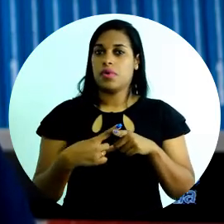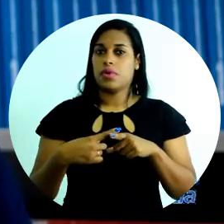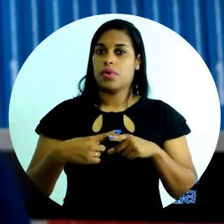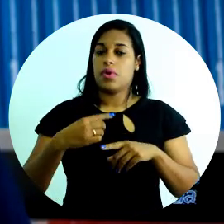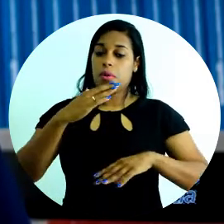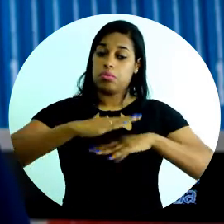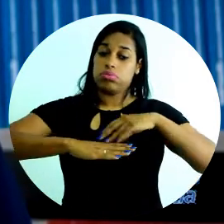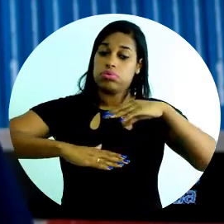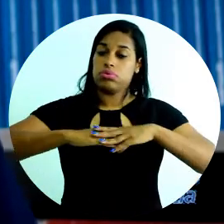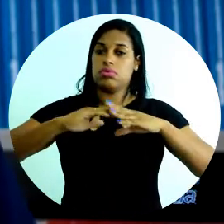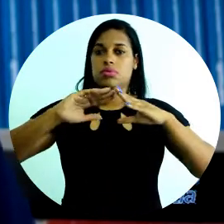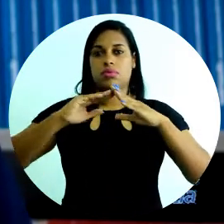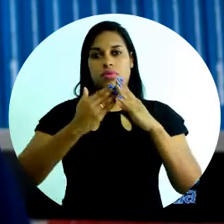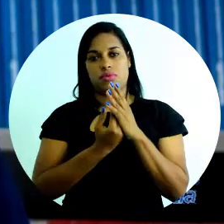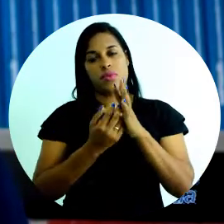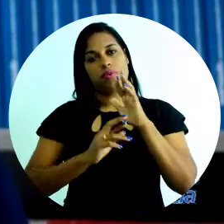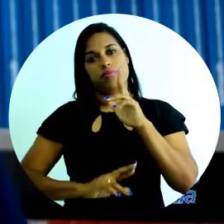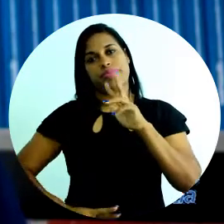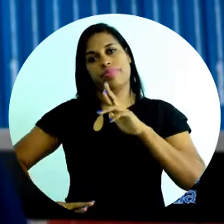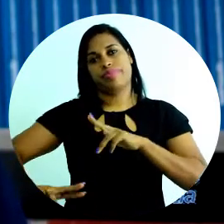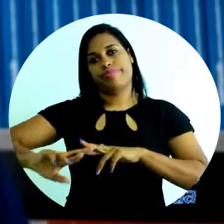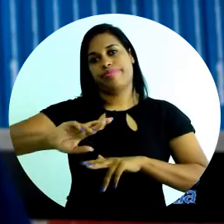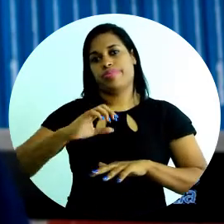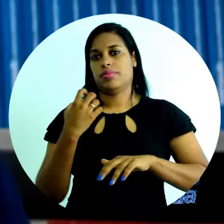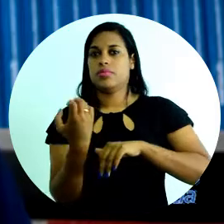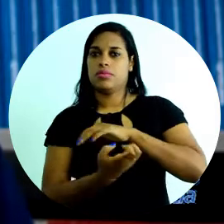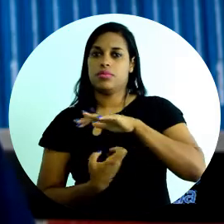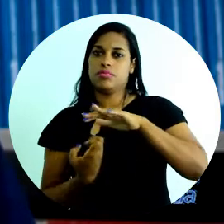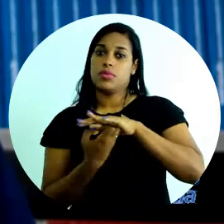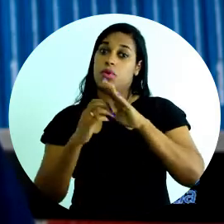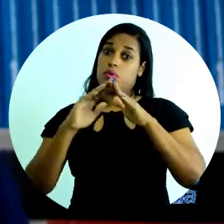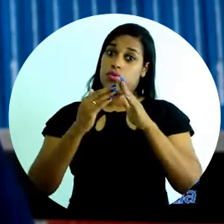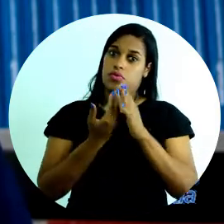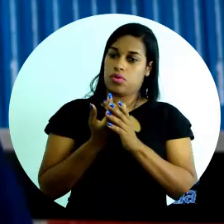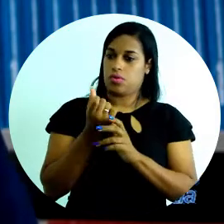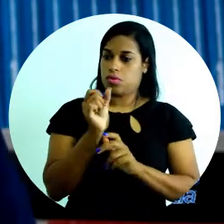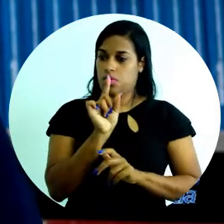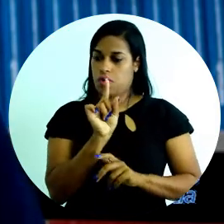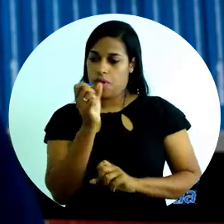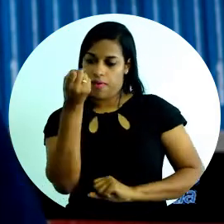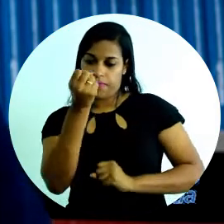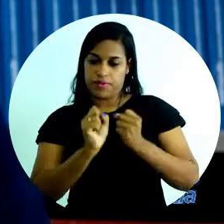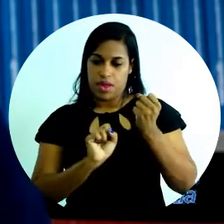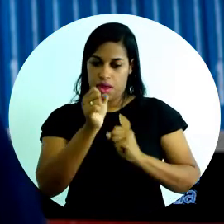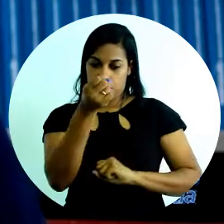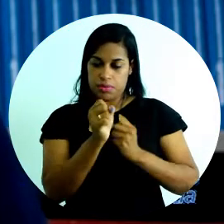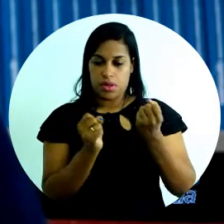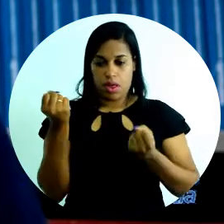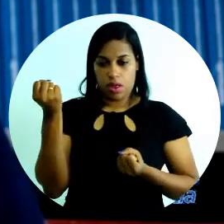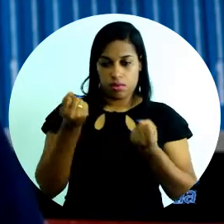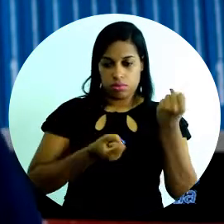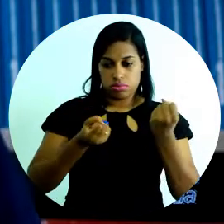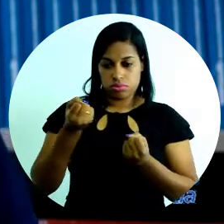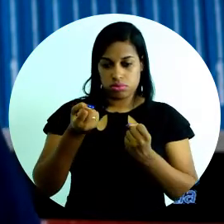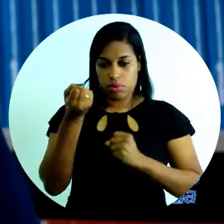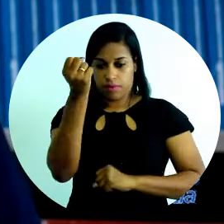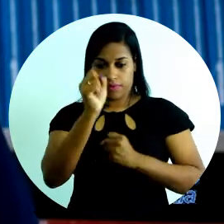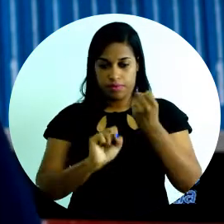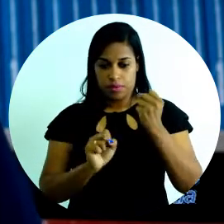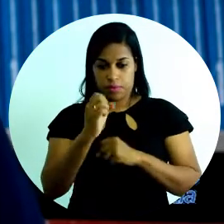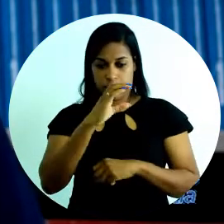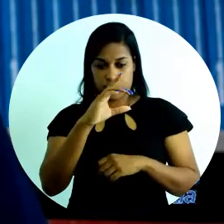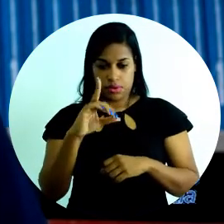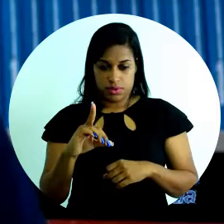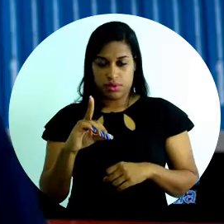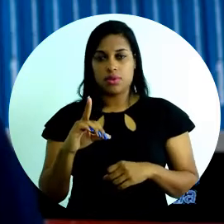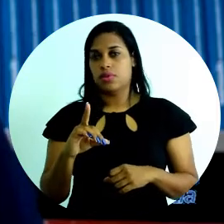o funcionamento da escola é diferente do funcionamento de uma empresa. Uma escola não é uma fábrica de automóveis ou uma fábrica de CDs,